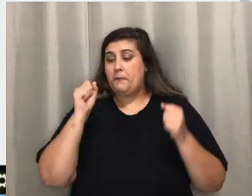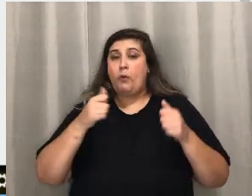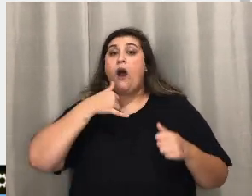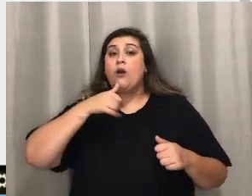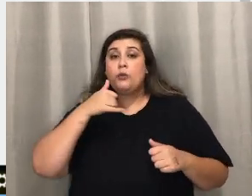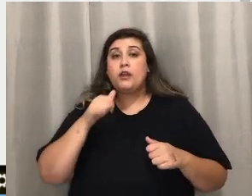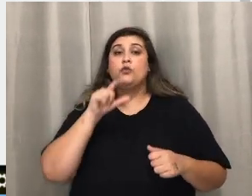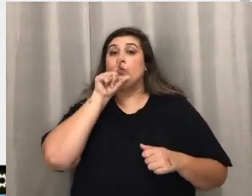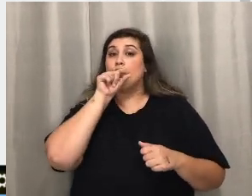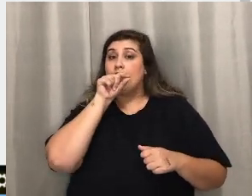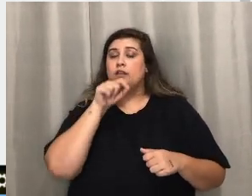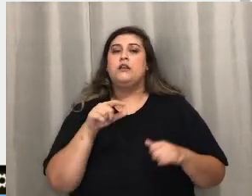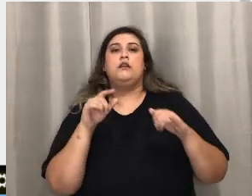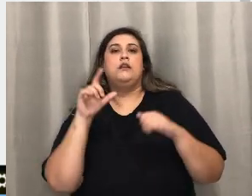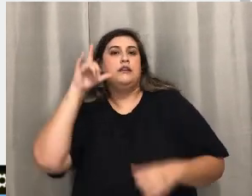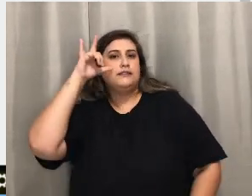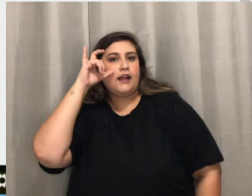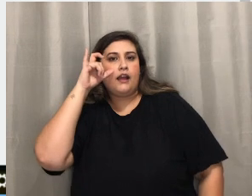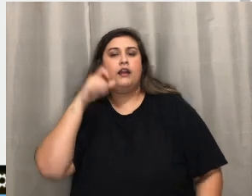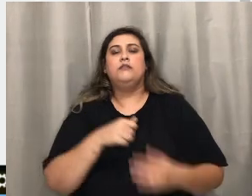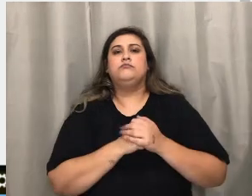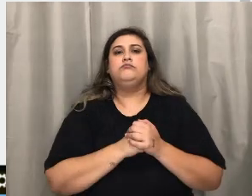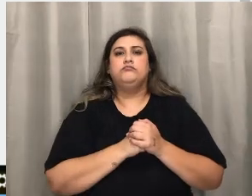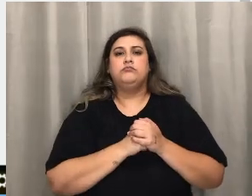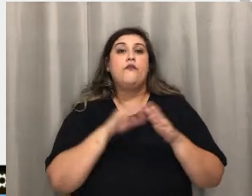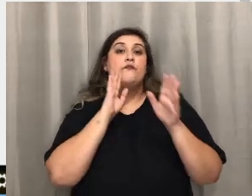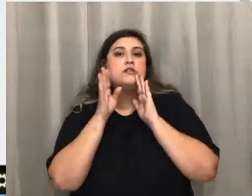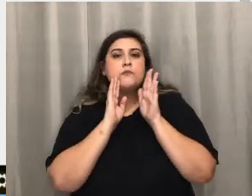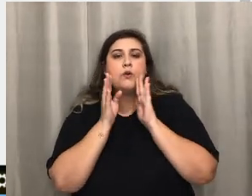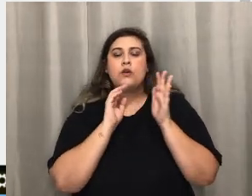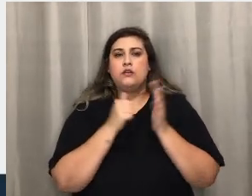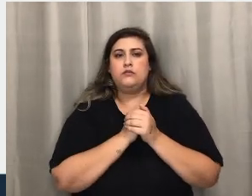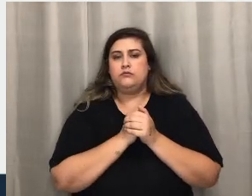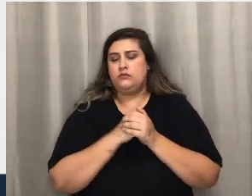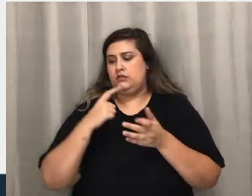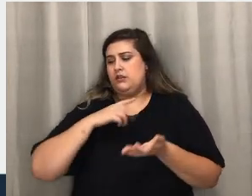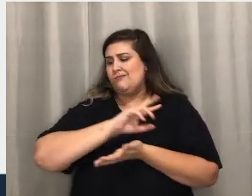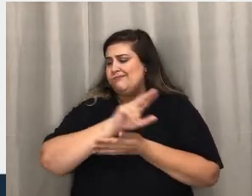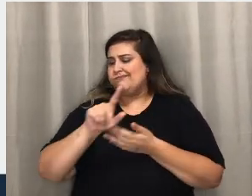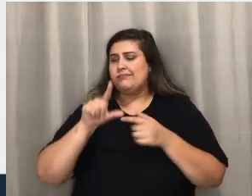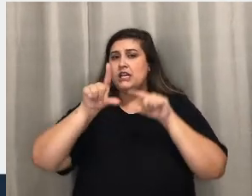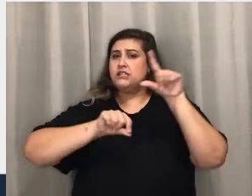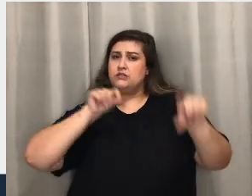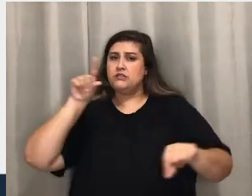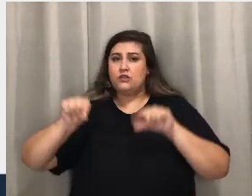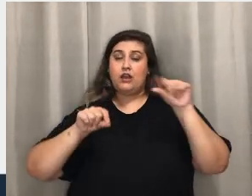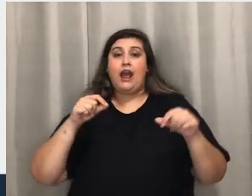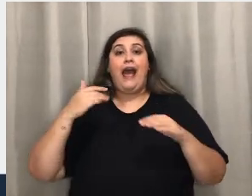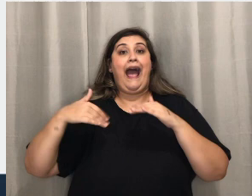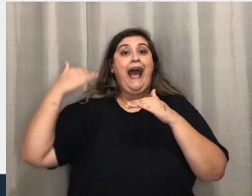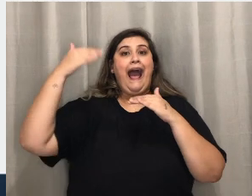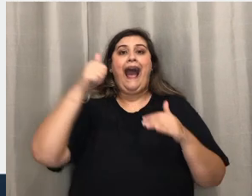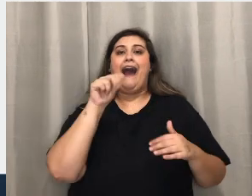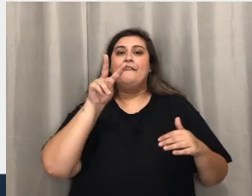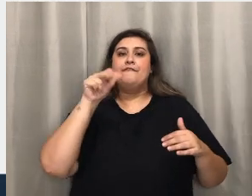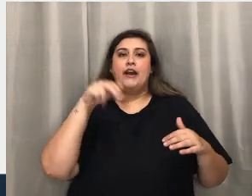no Twitter, no Instagram, no Facebook. Temos ainda as opções